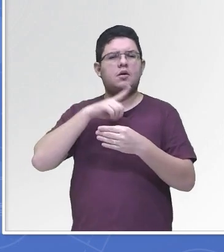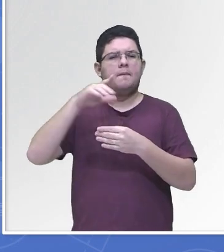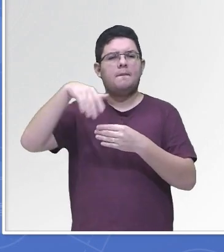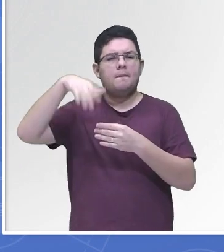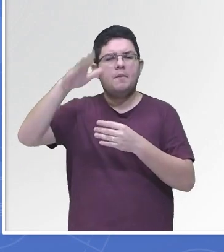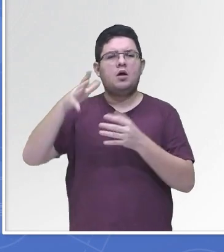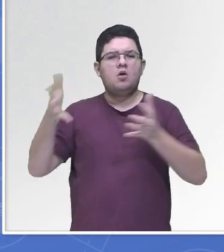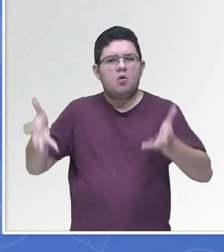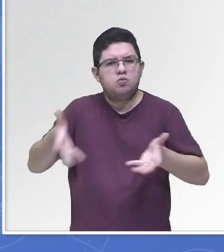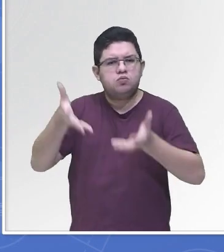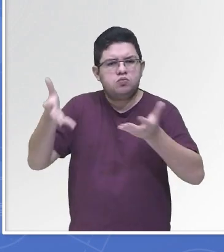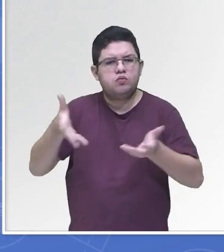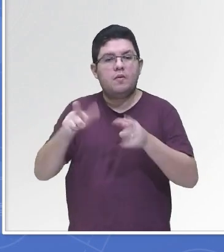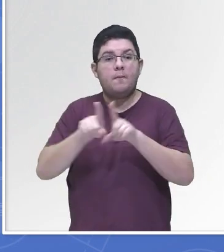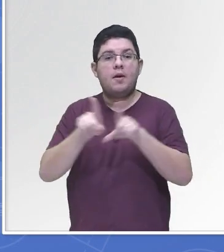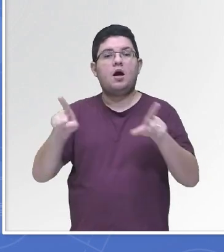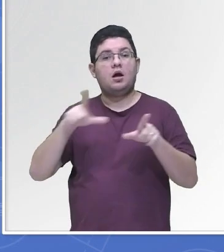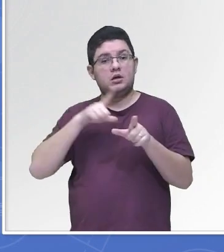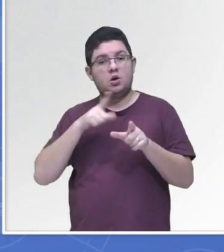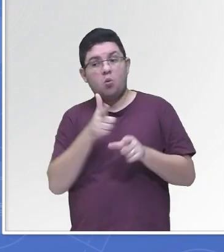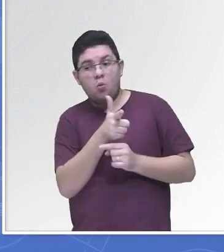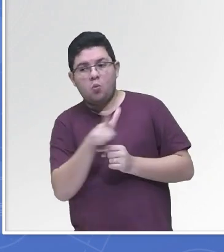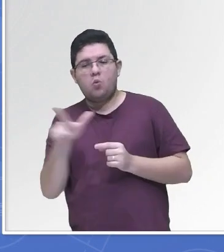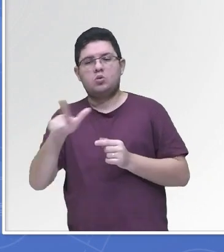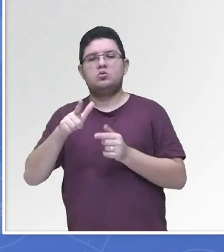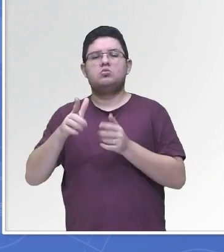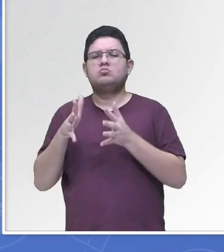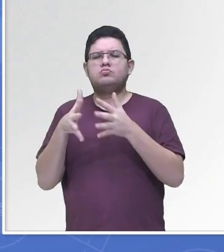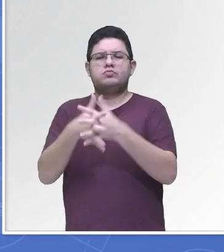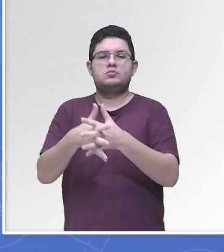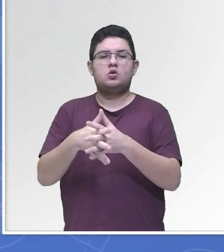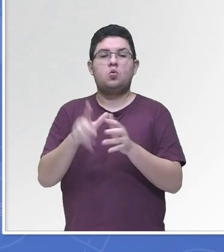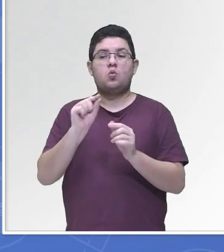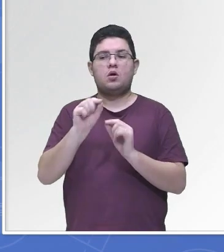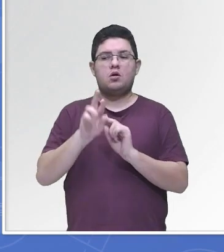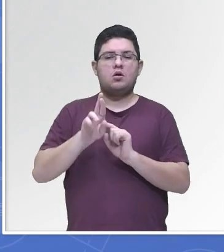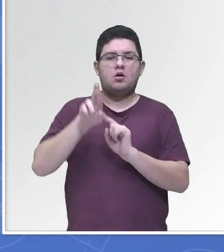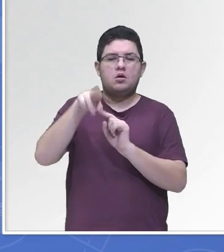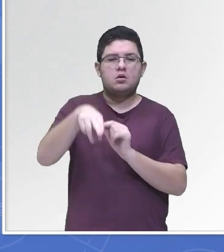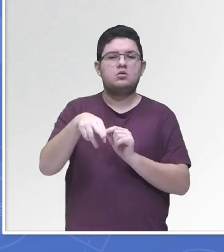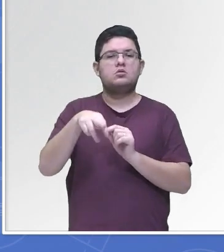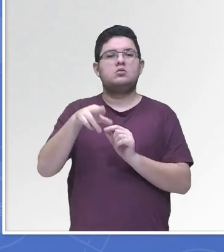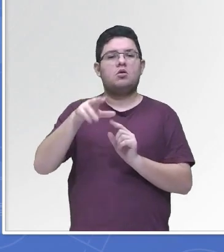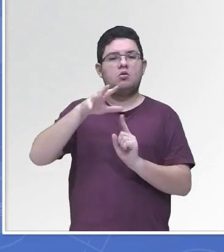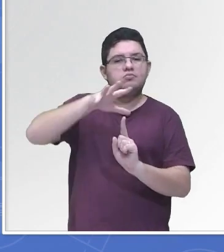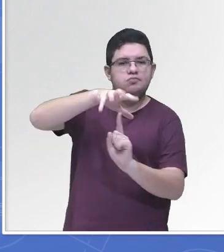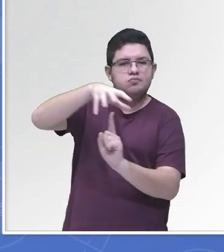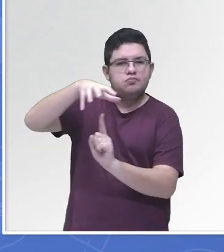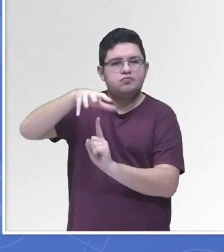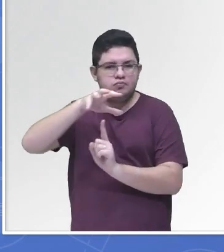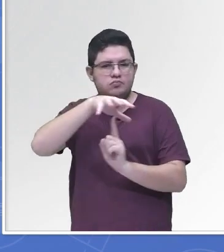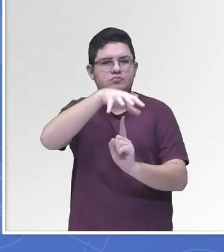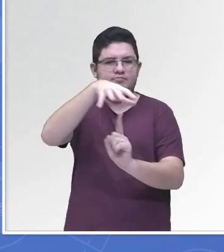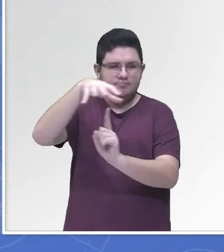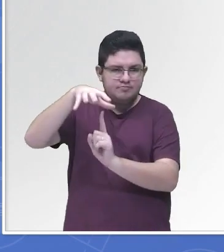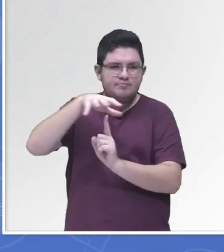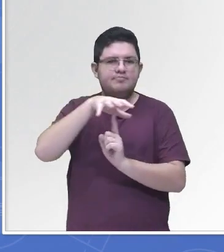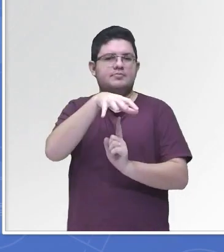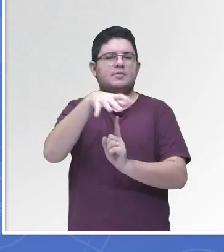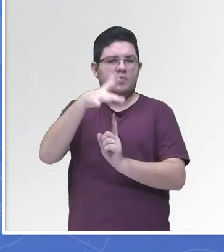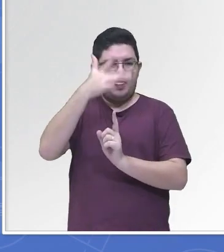torna instrumento de dominação. Então a gente tem que tomar muito cuidado com isso daí, né? Porque